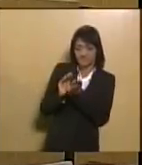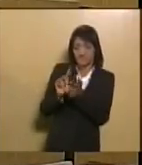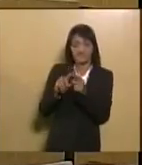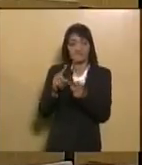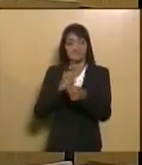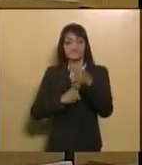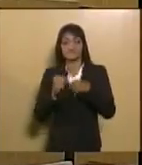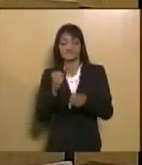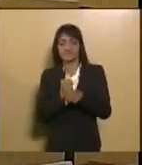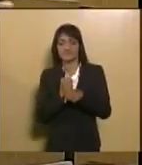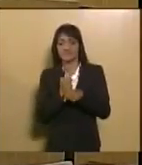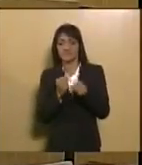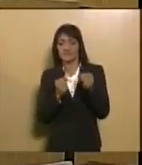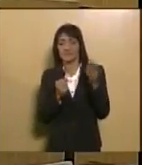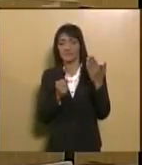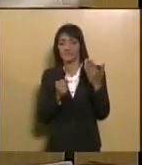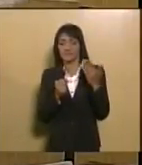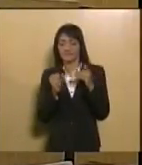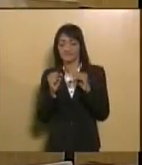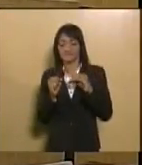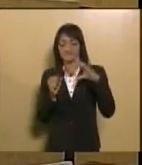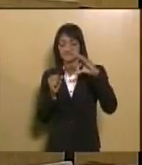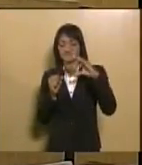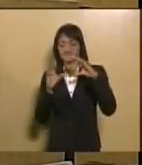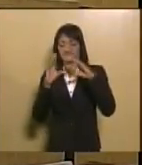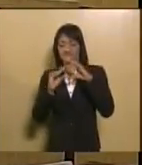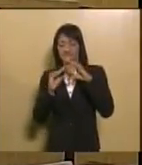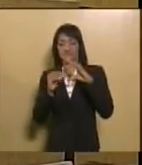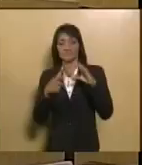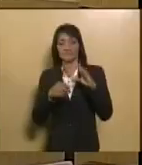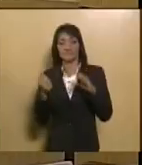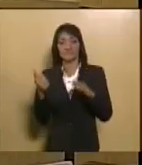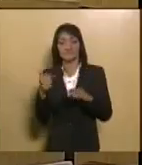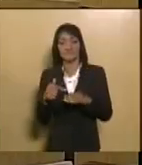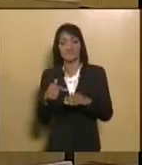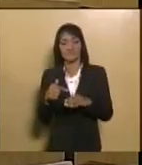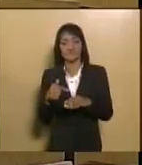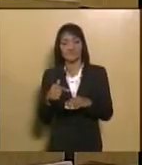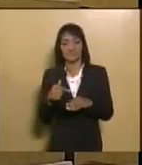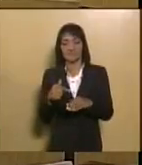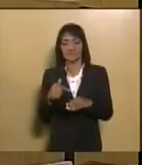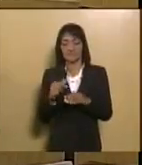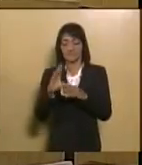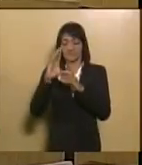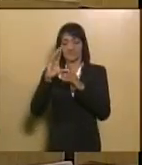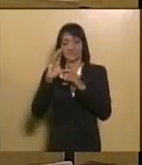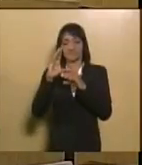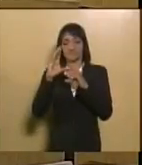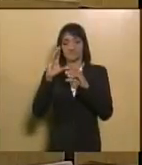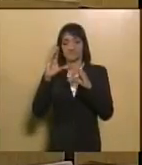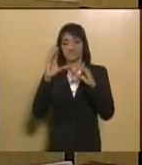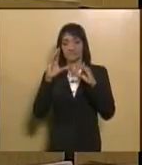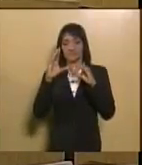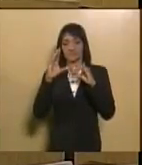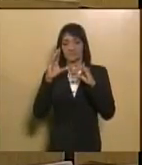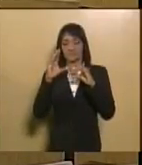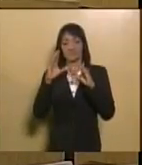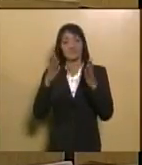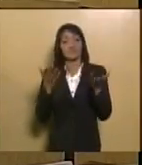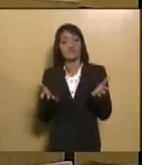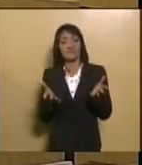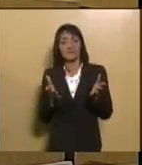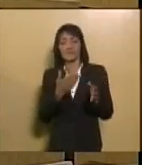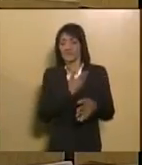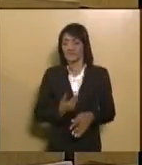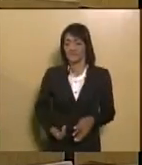é maior. Se, como dissemos agora, em 2017, a nossa receita foi maior. Então, a desculpa que o governo dá de